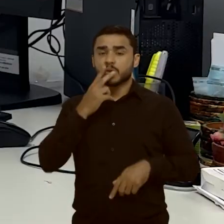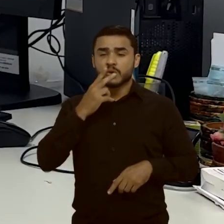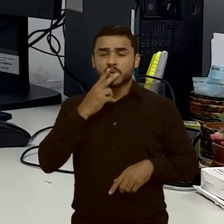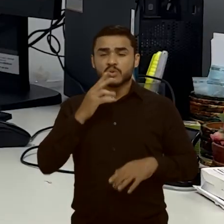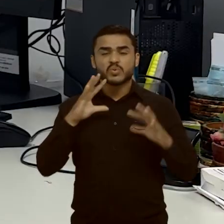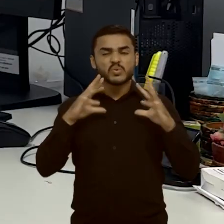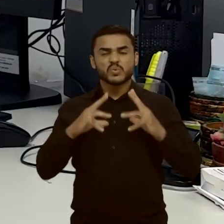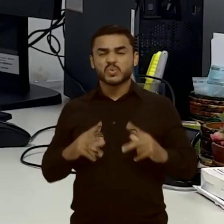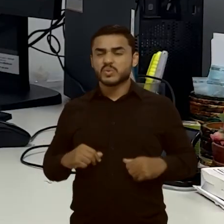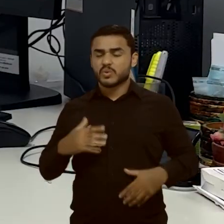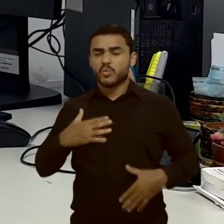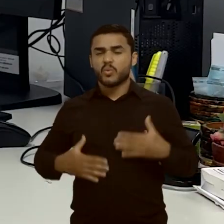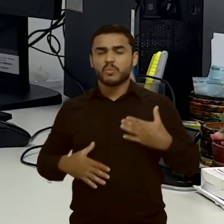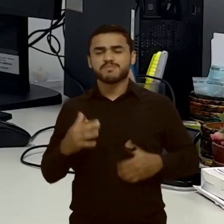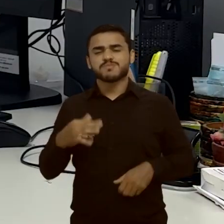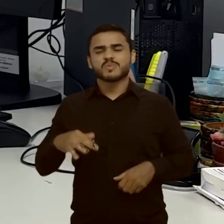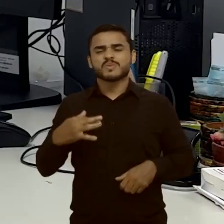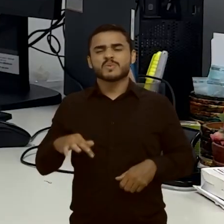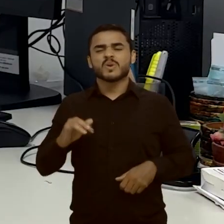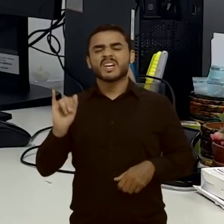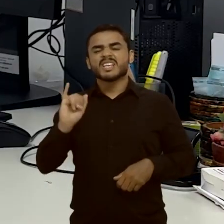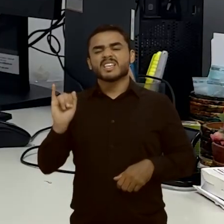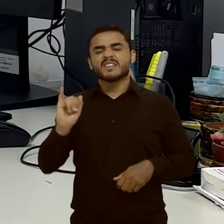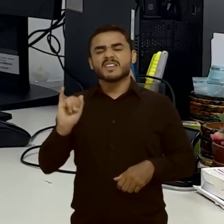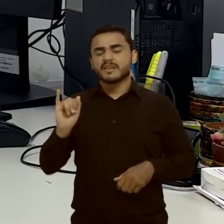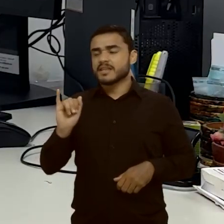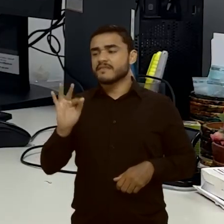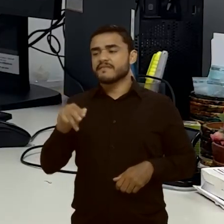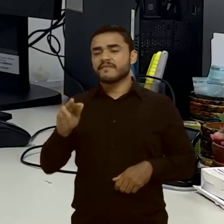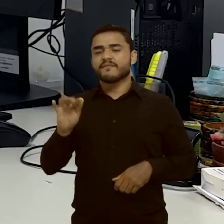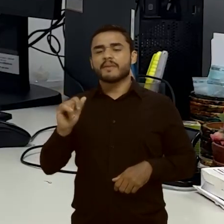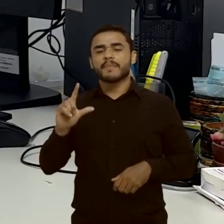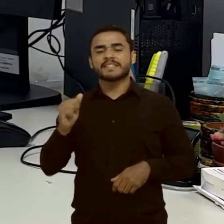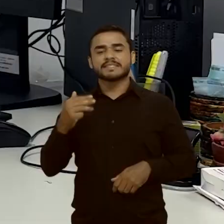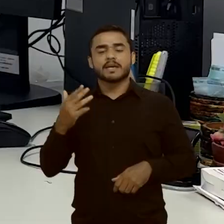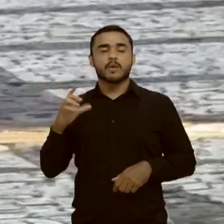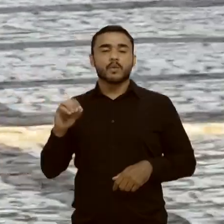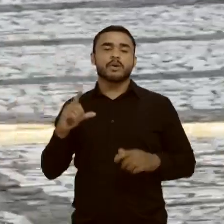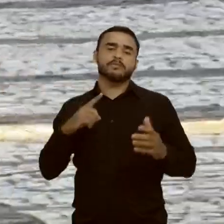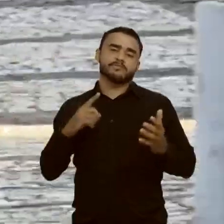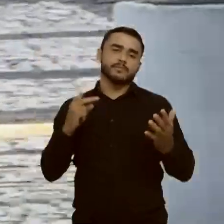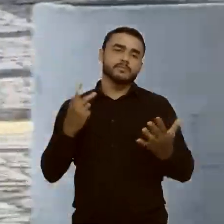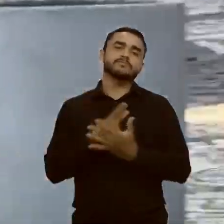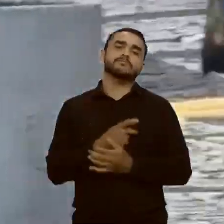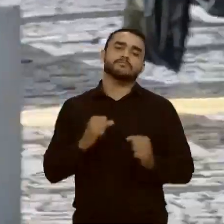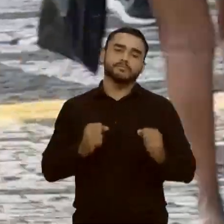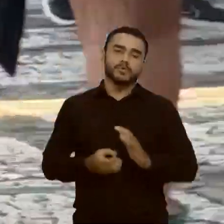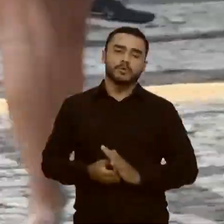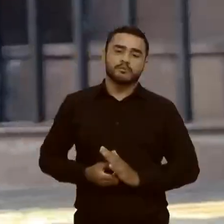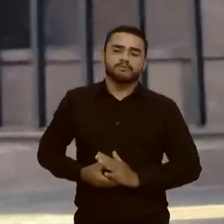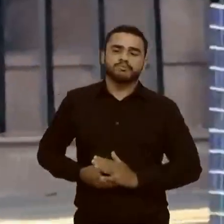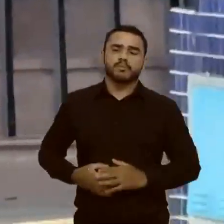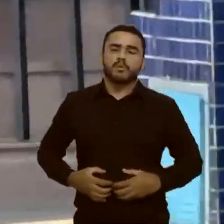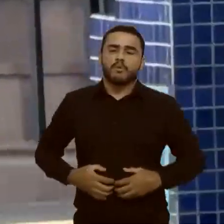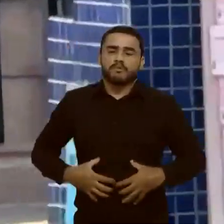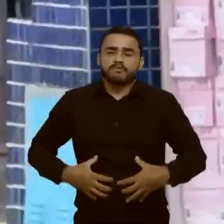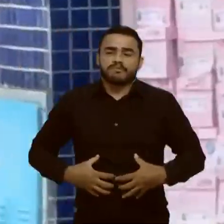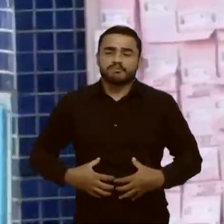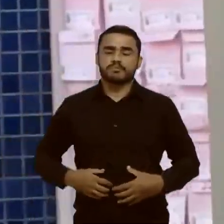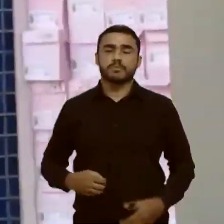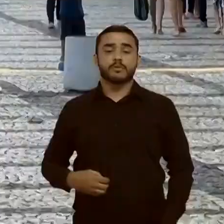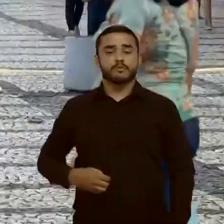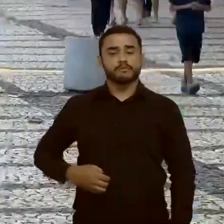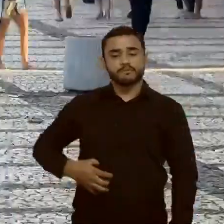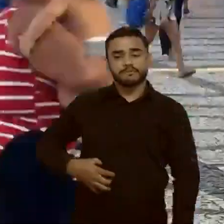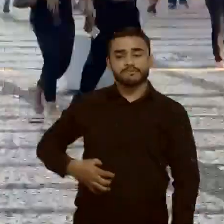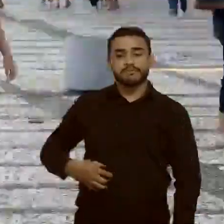E aí ele pode comprometer um pouco ali a parede abdominal, levando à formação das hérnias. As hérnias da parede abdominal atingem pessoas